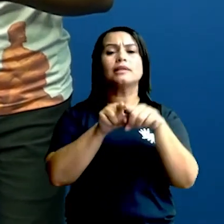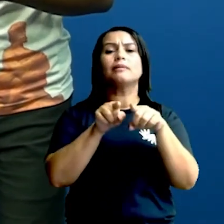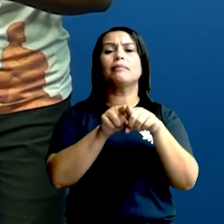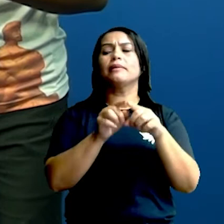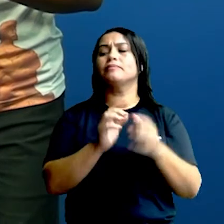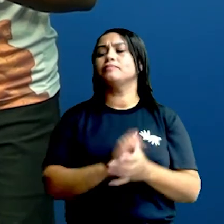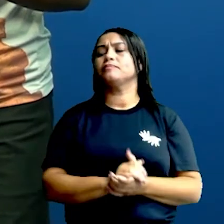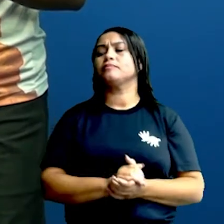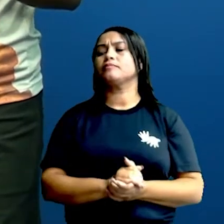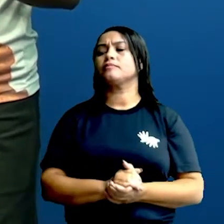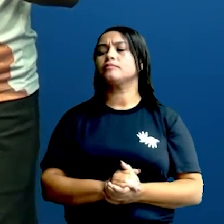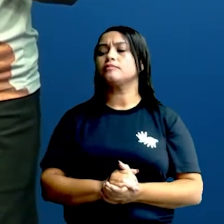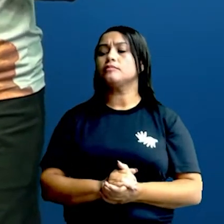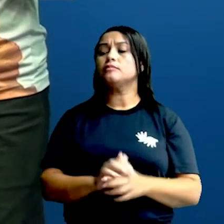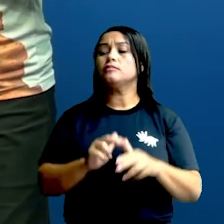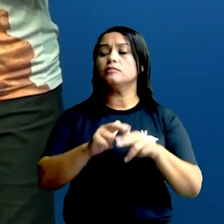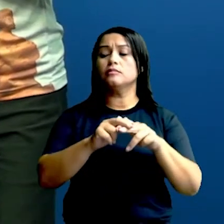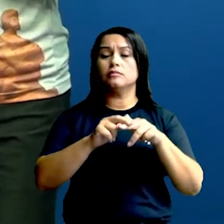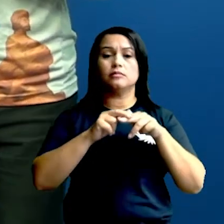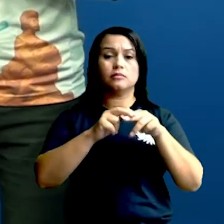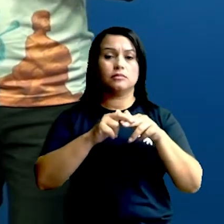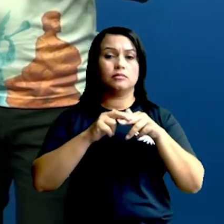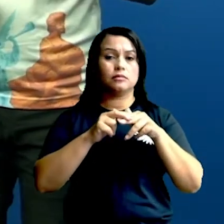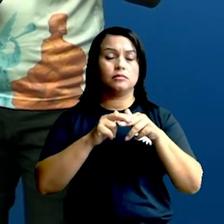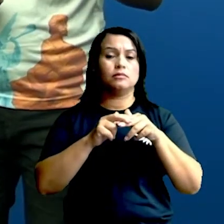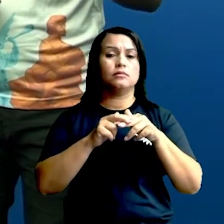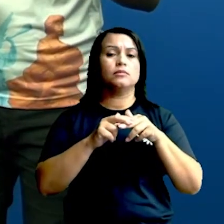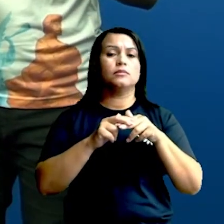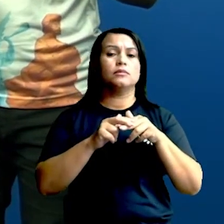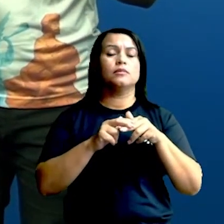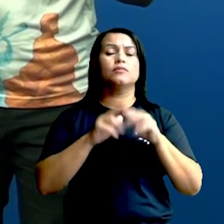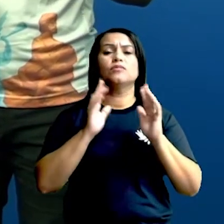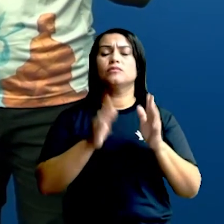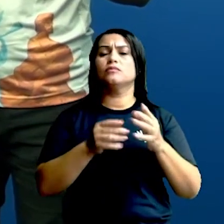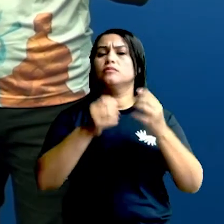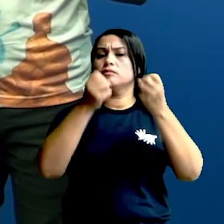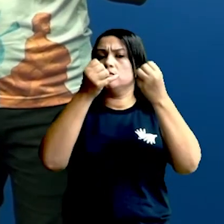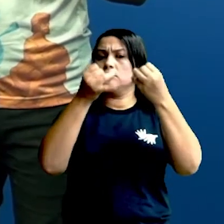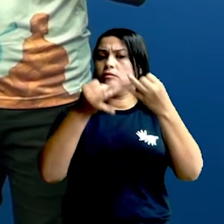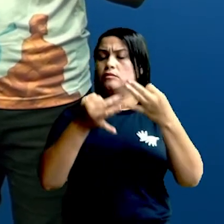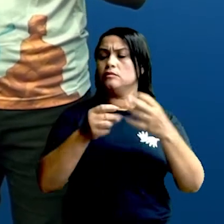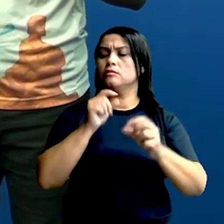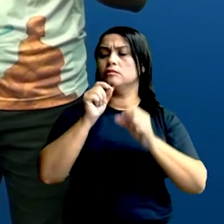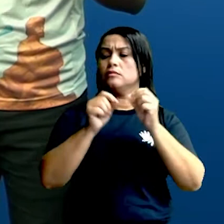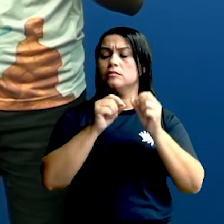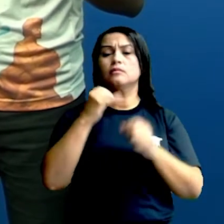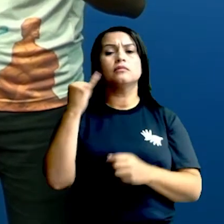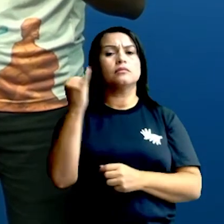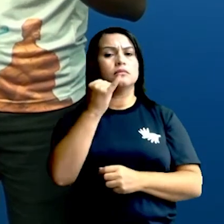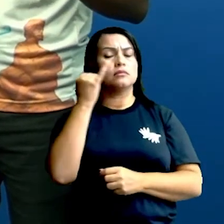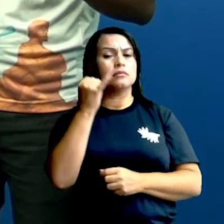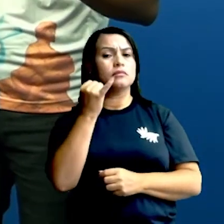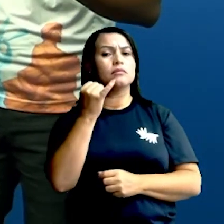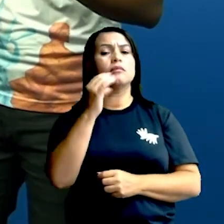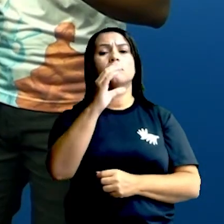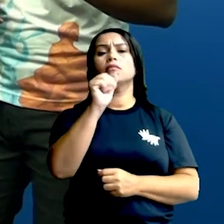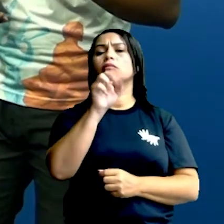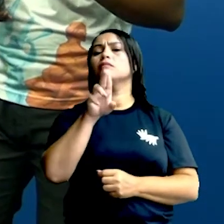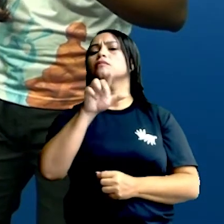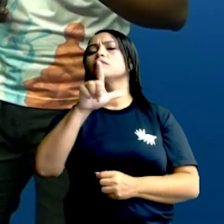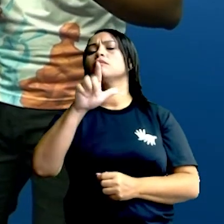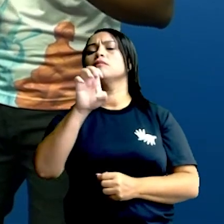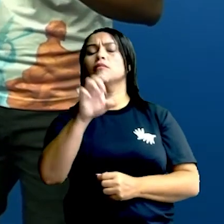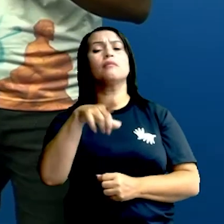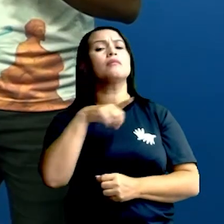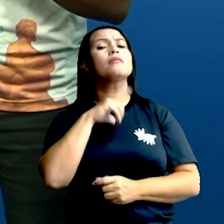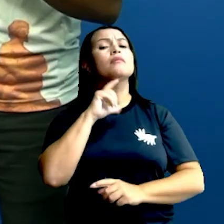seiva. Por isso é que já definimos então a função de um caule. O caule ele tem